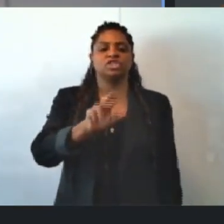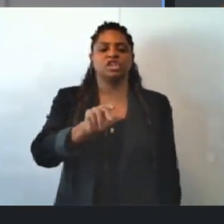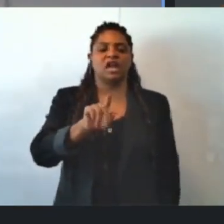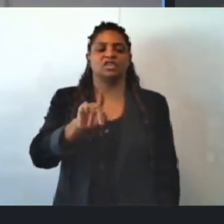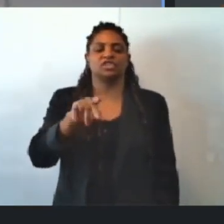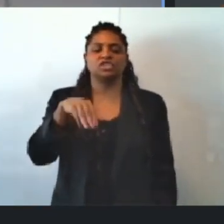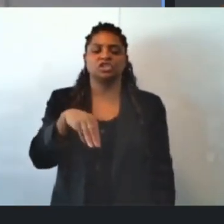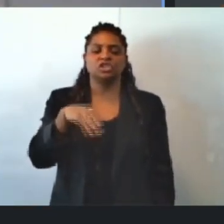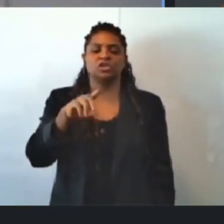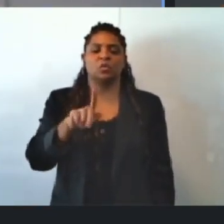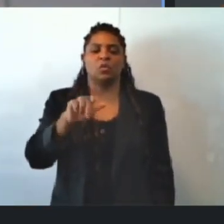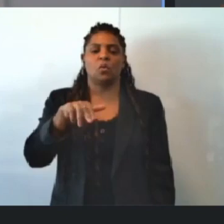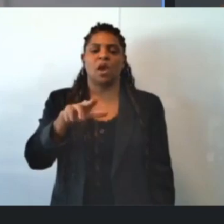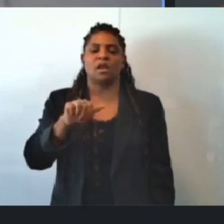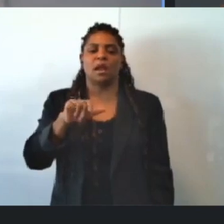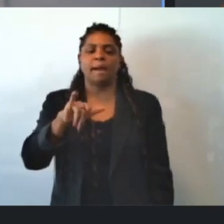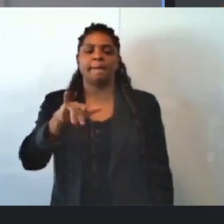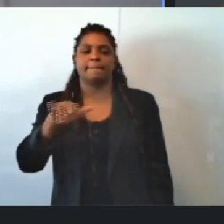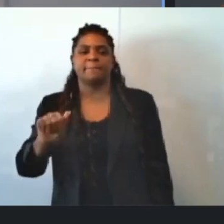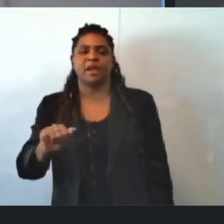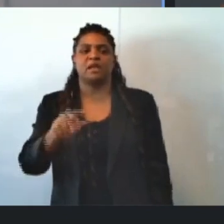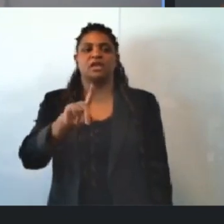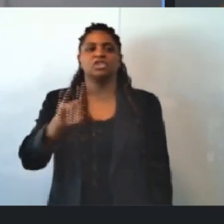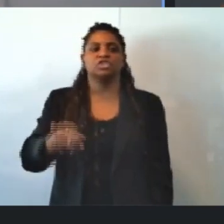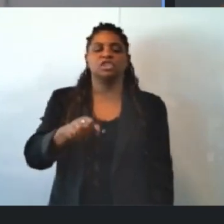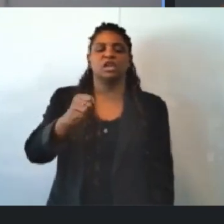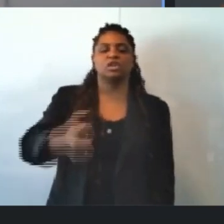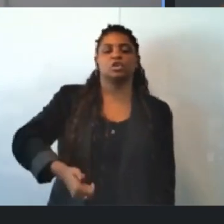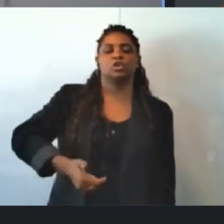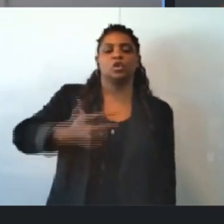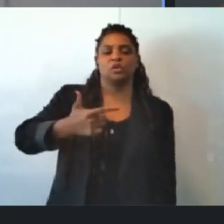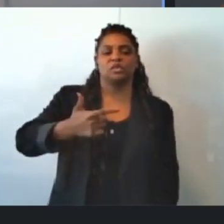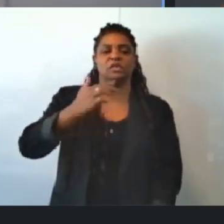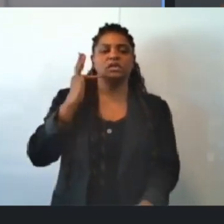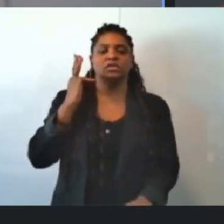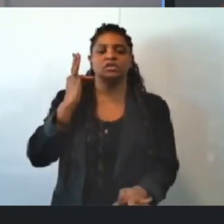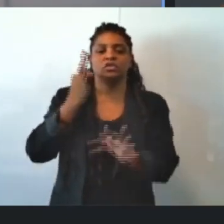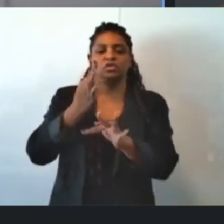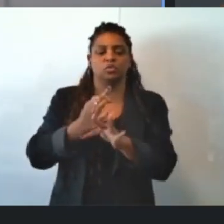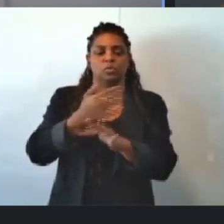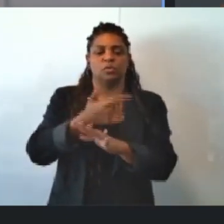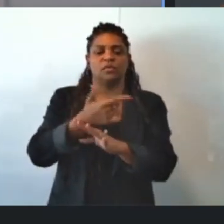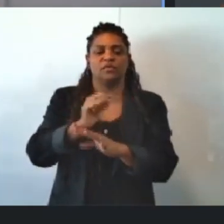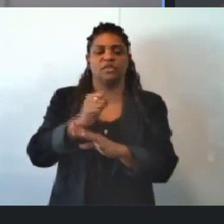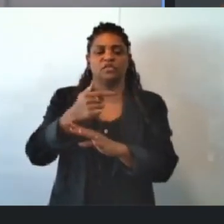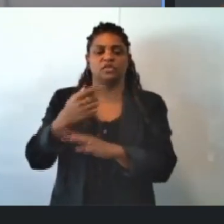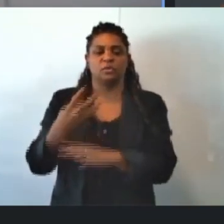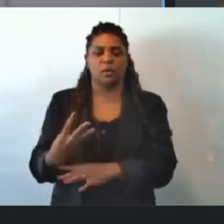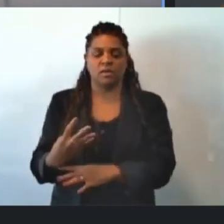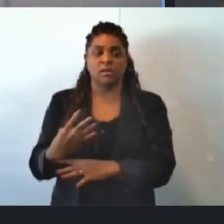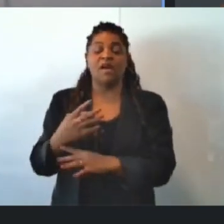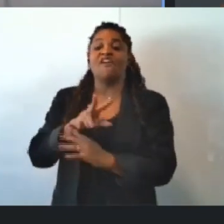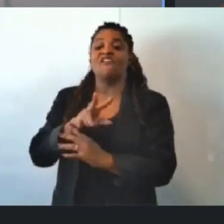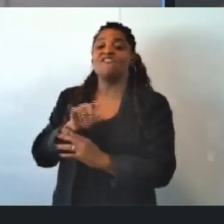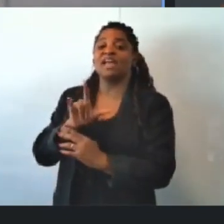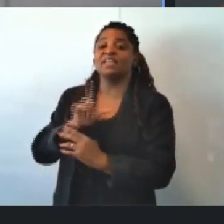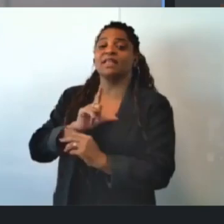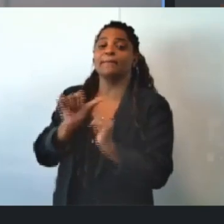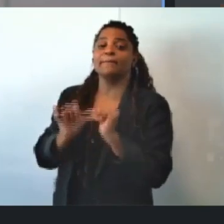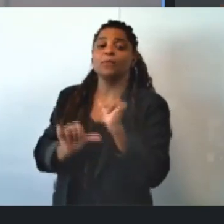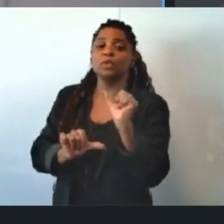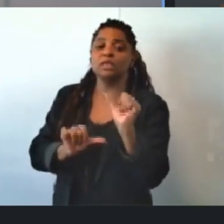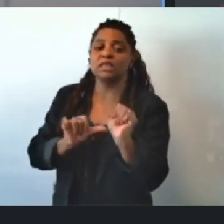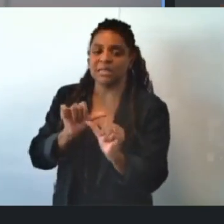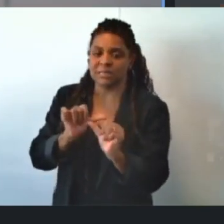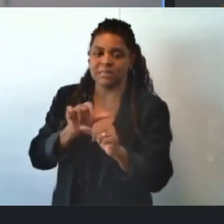gente vai colocar uma alteração de data e horário. Nós vamos considerar esse requerimento com a data de 9 de julho